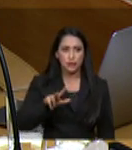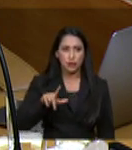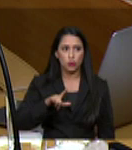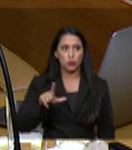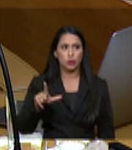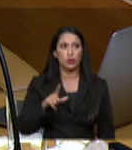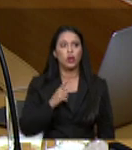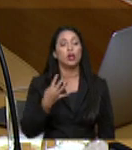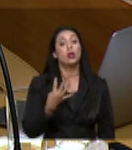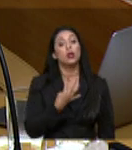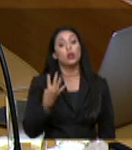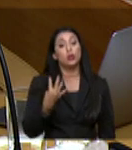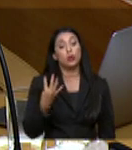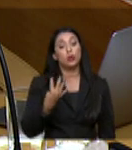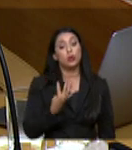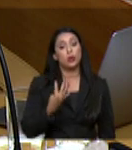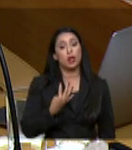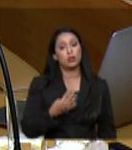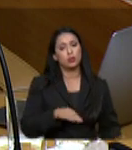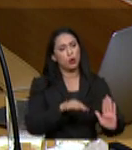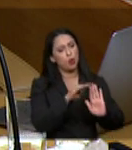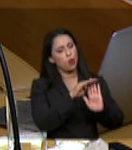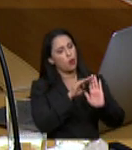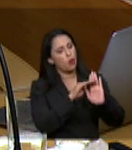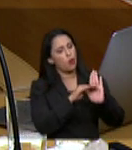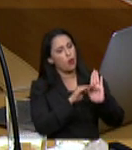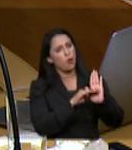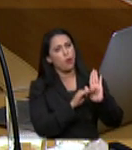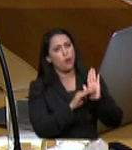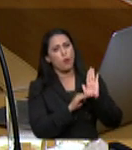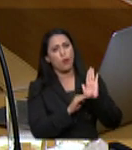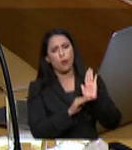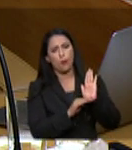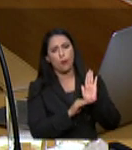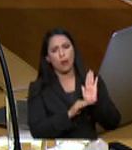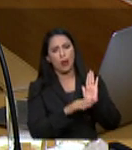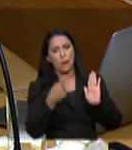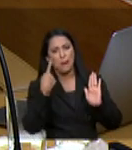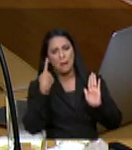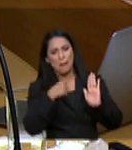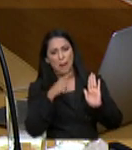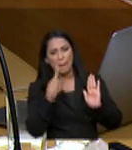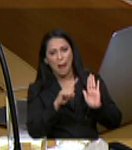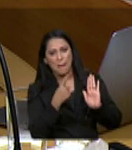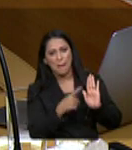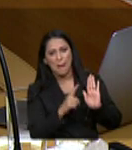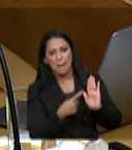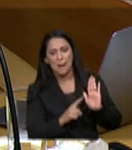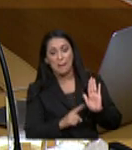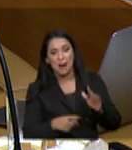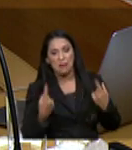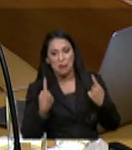quatro com uma lista de ofensas e xingamentos